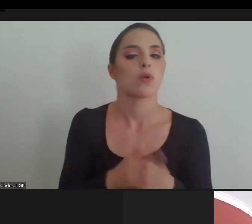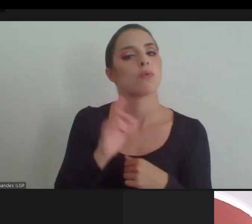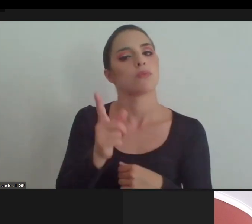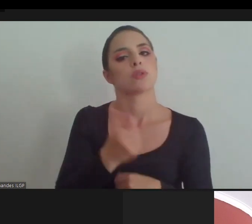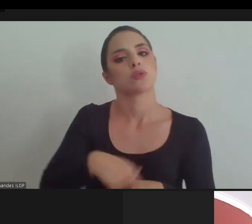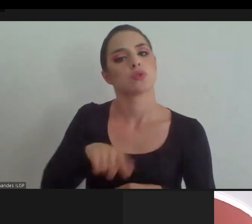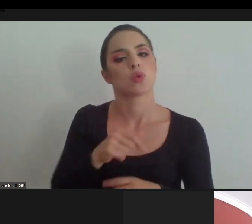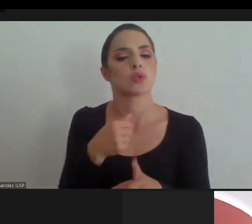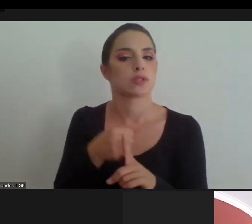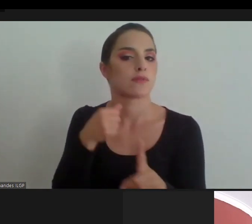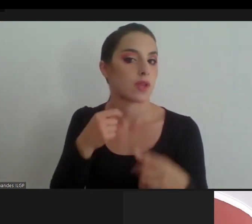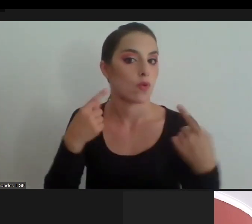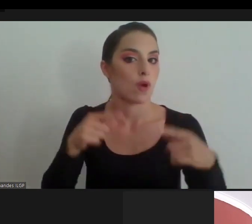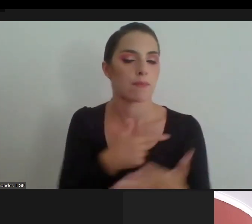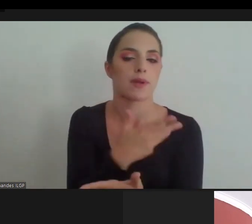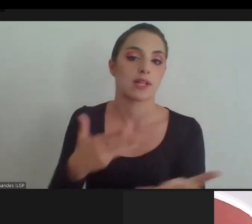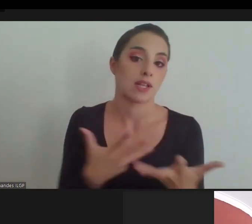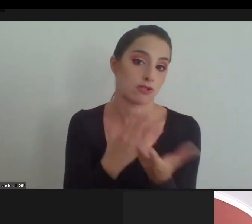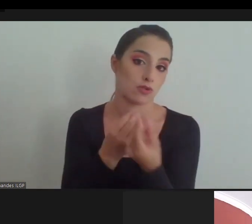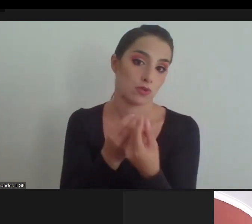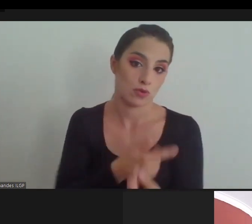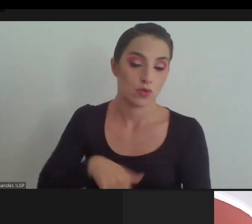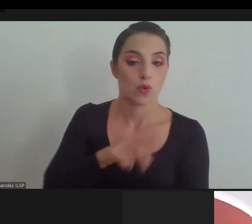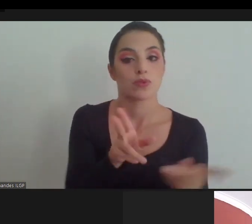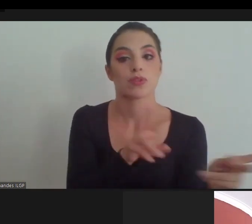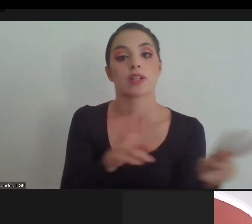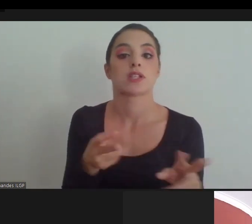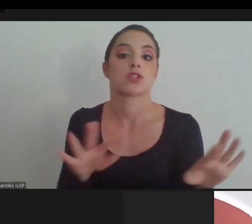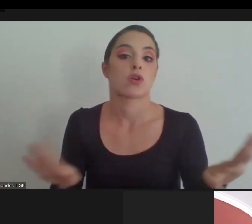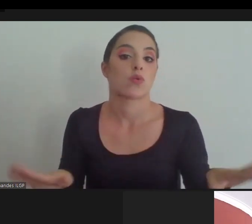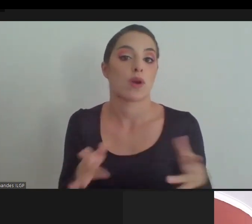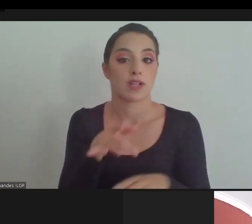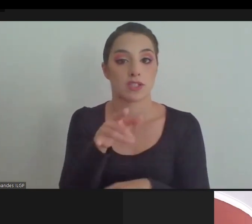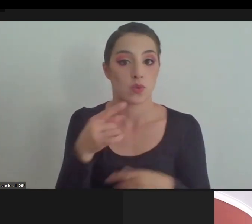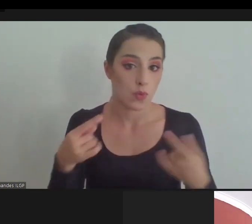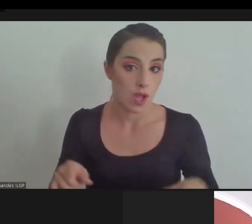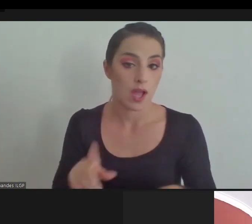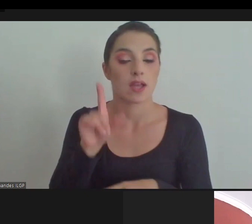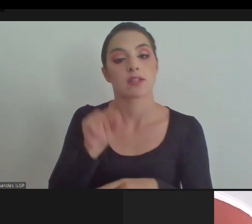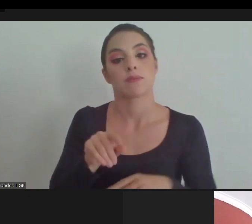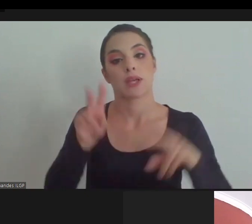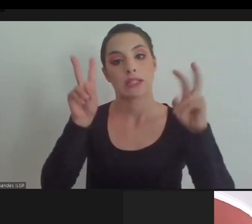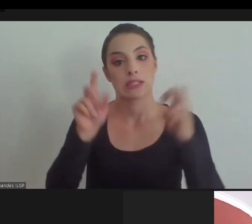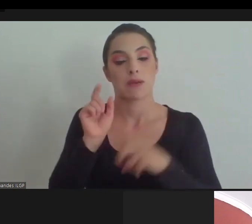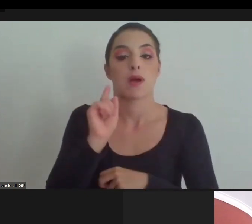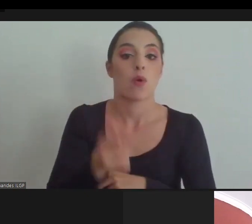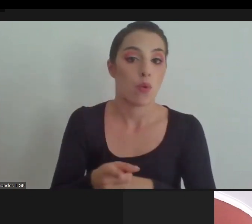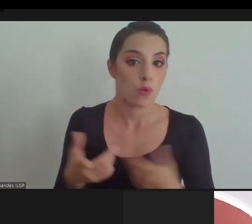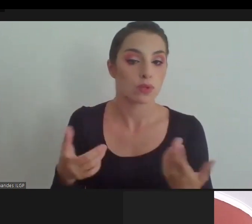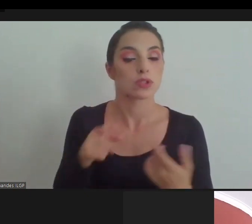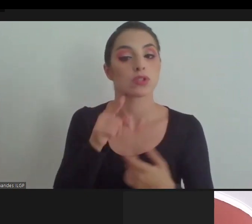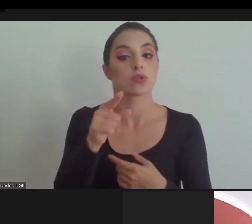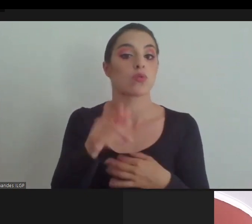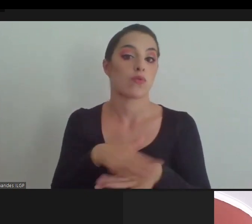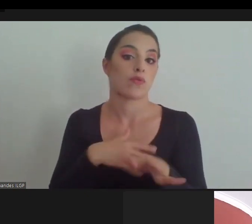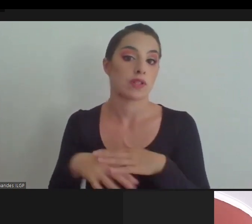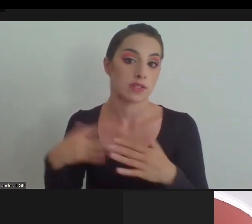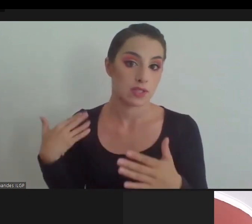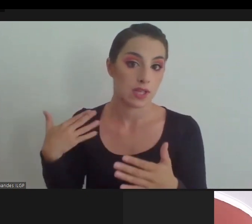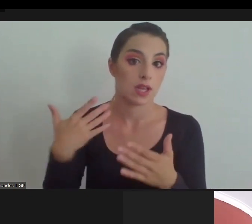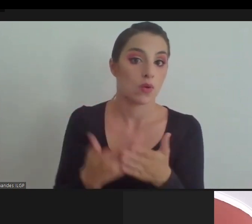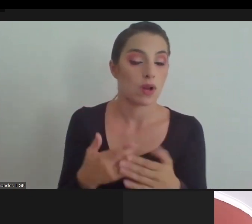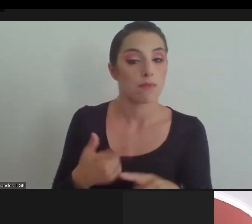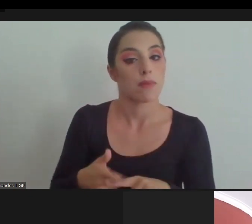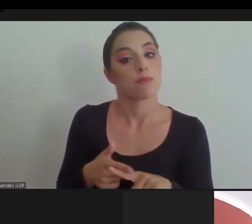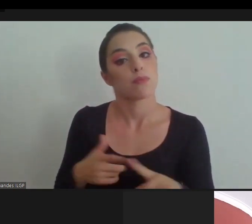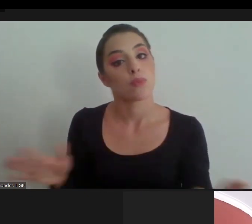o desafio de partilhar connosco as estratégias e abordagens que tem vindo a adotar para promover a